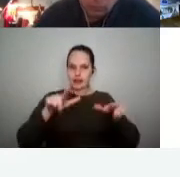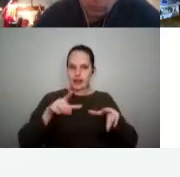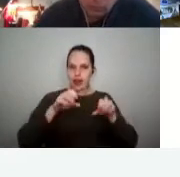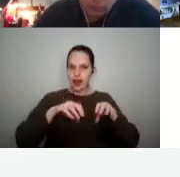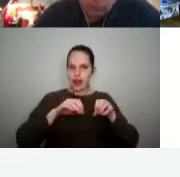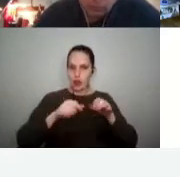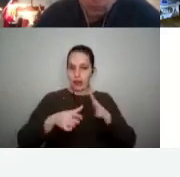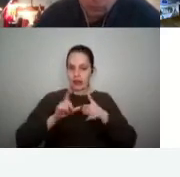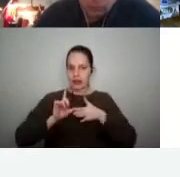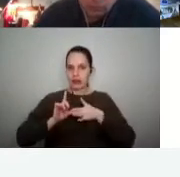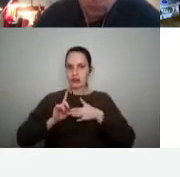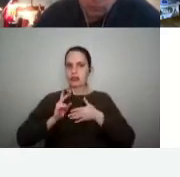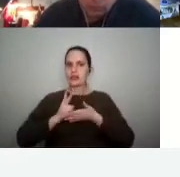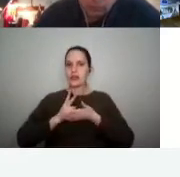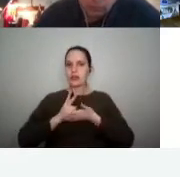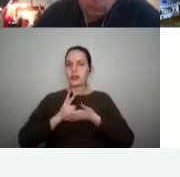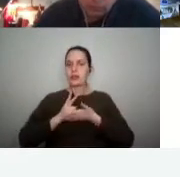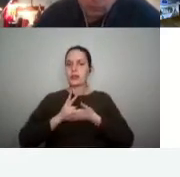ele tinha assim uma certa,